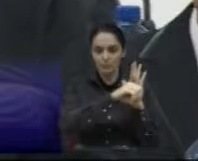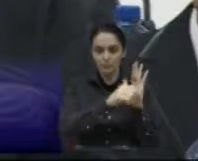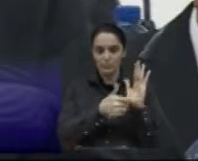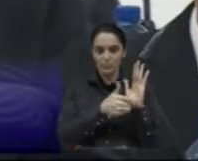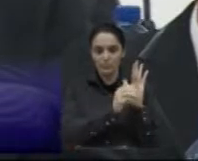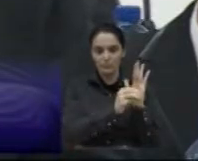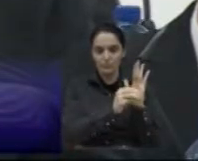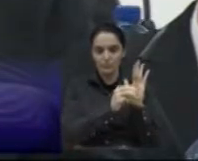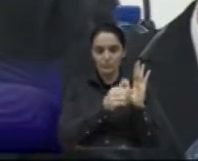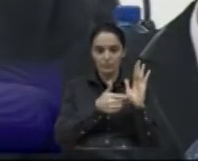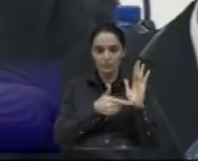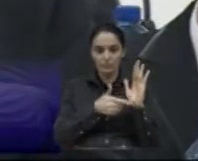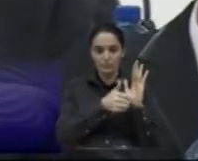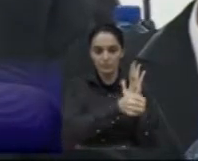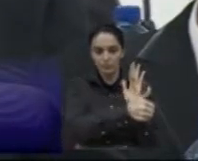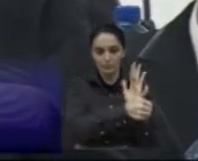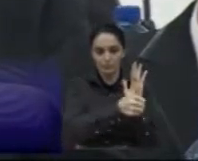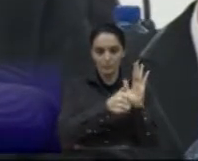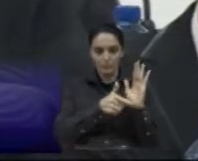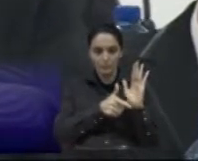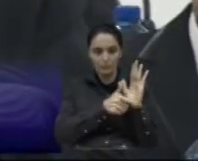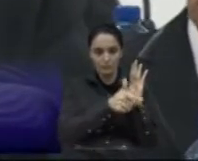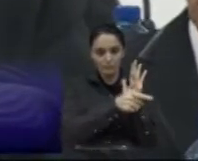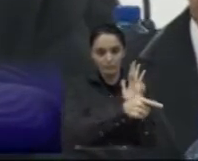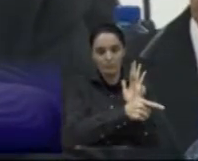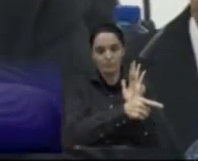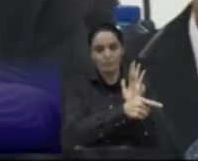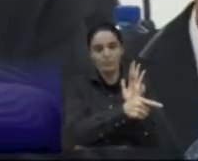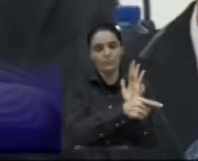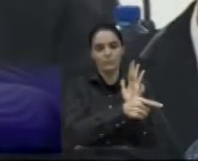20º, 21º, 22º.